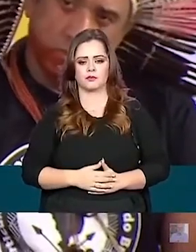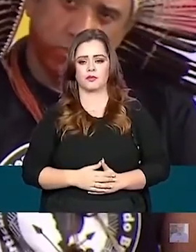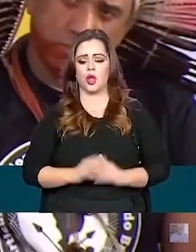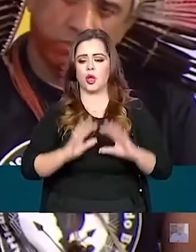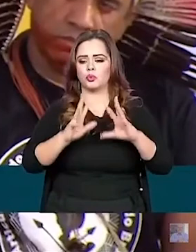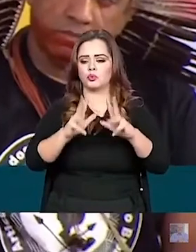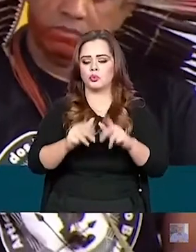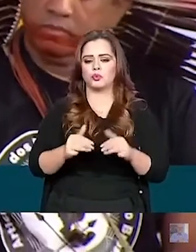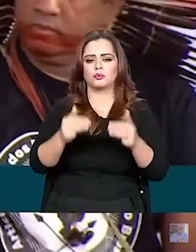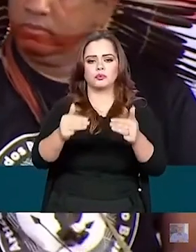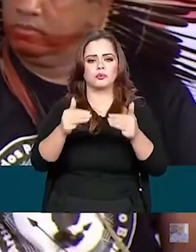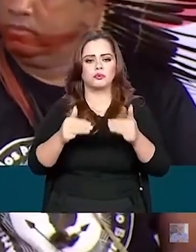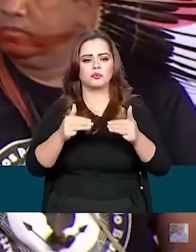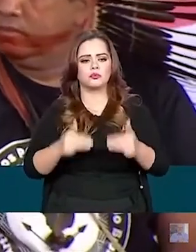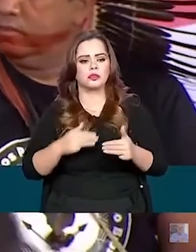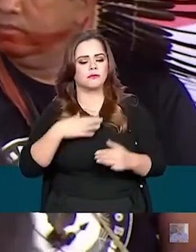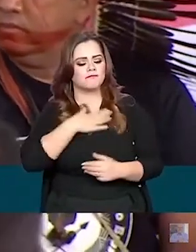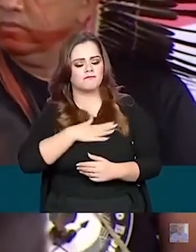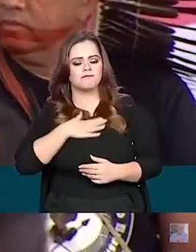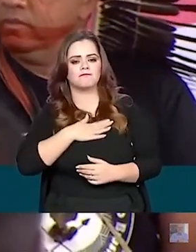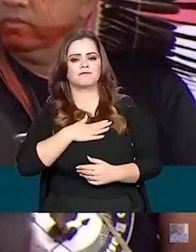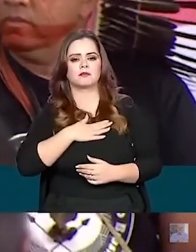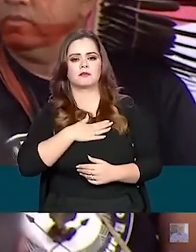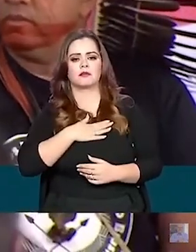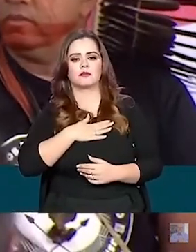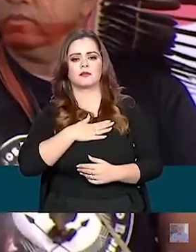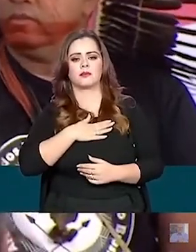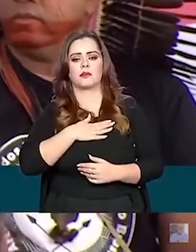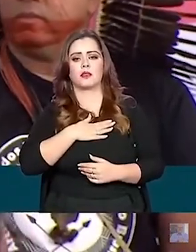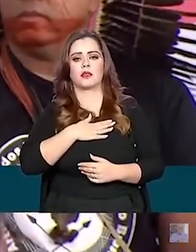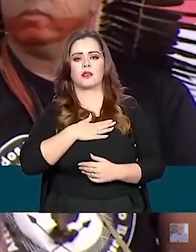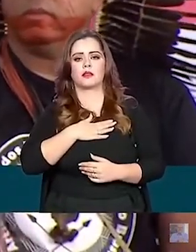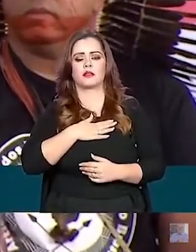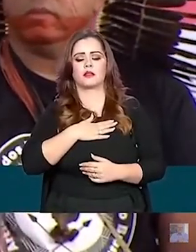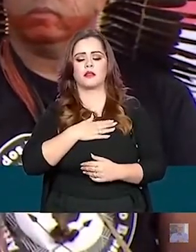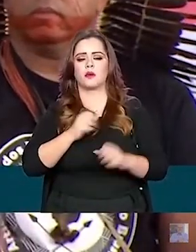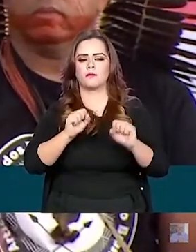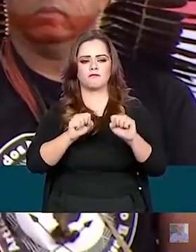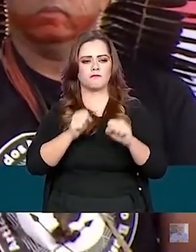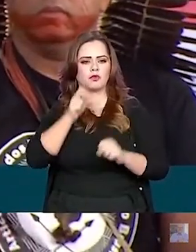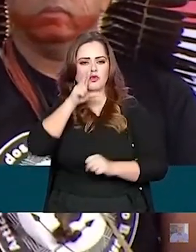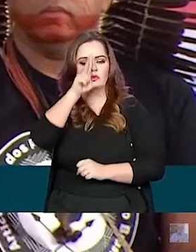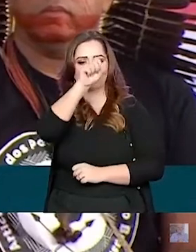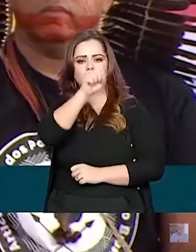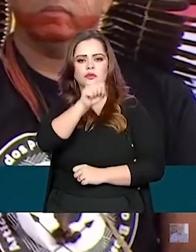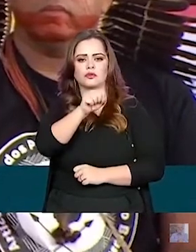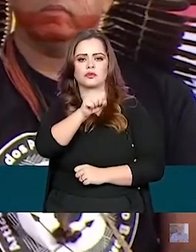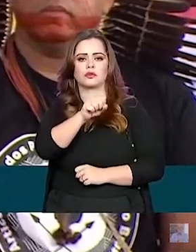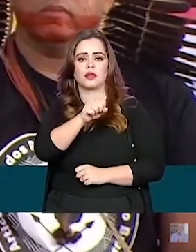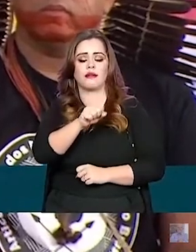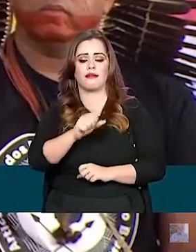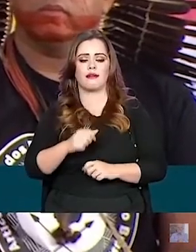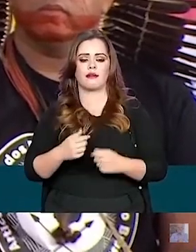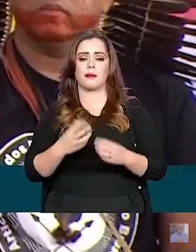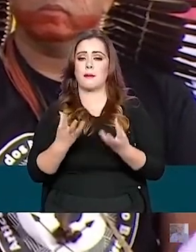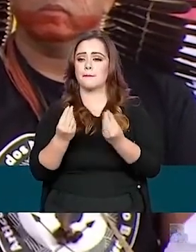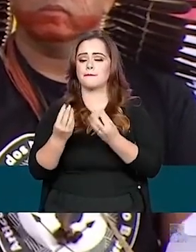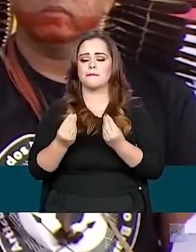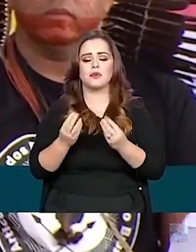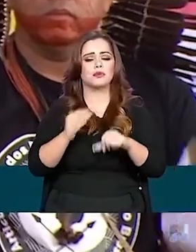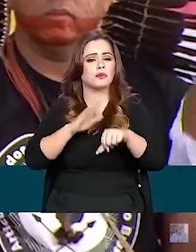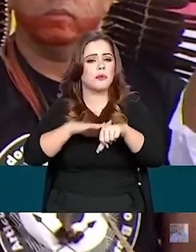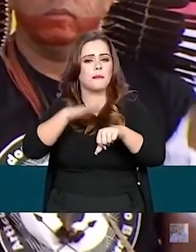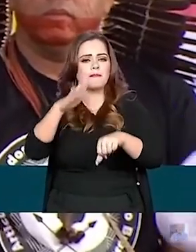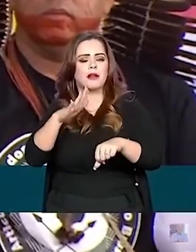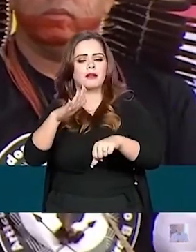queridos ministros e queridas ministras, o Márcio Forte está com muito mais liderança